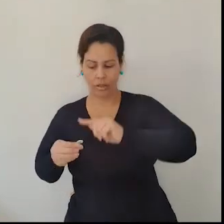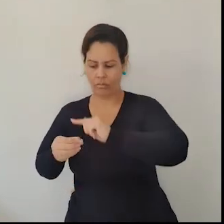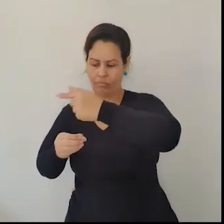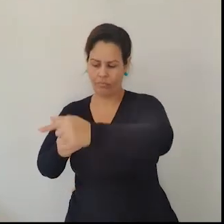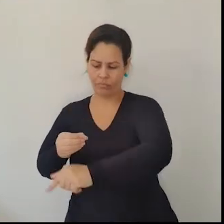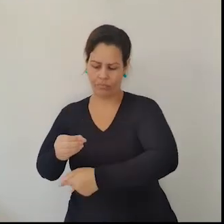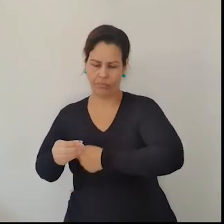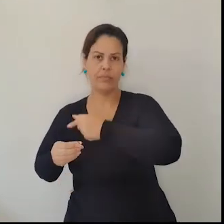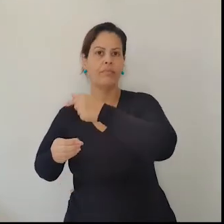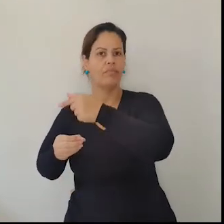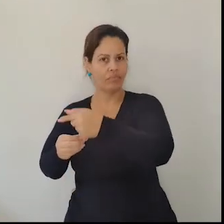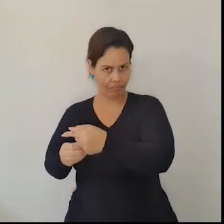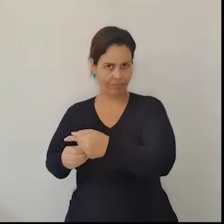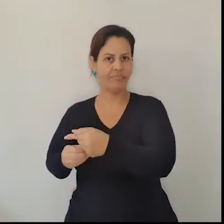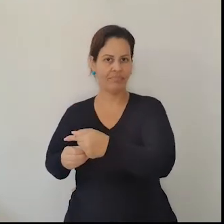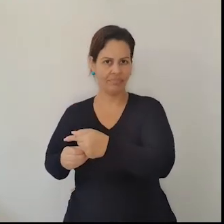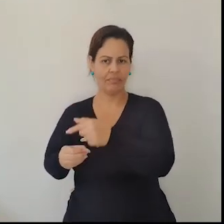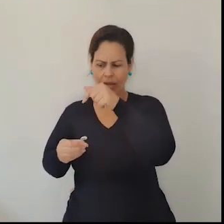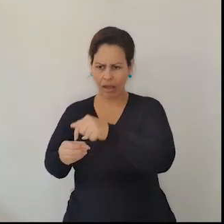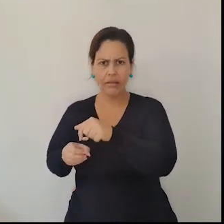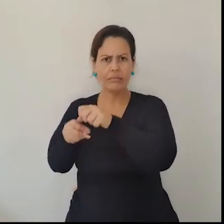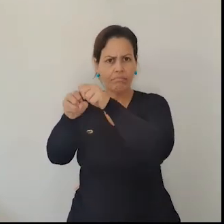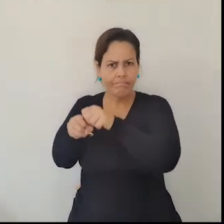Rutherford, que seria